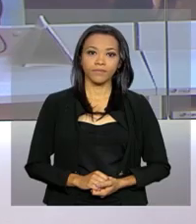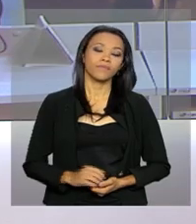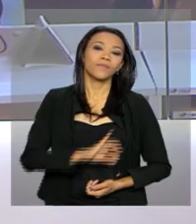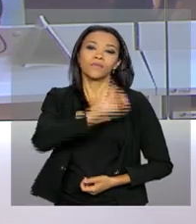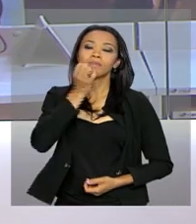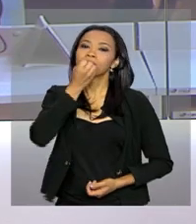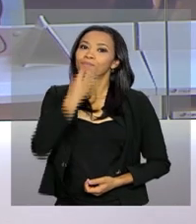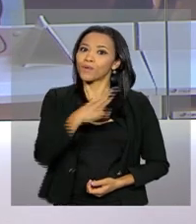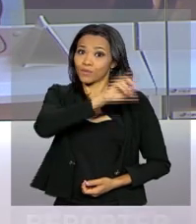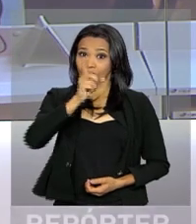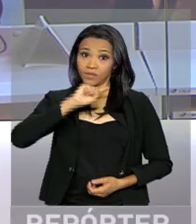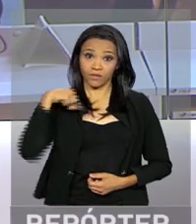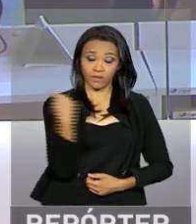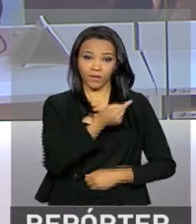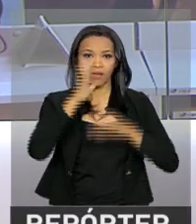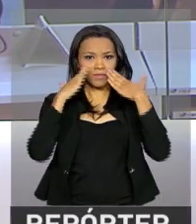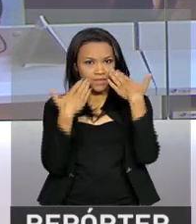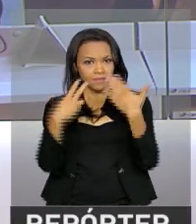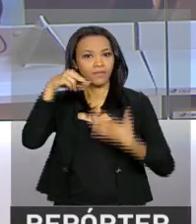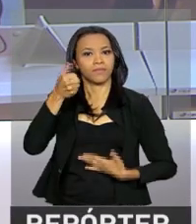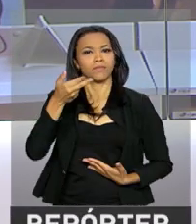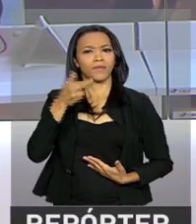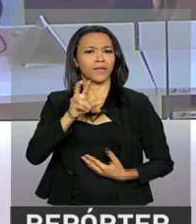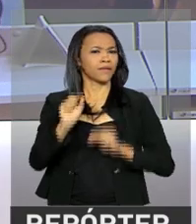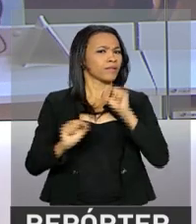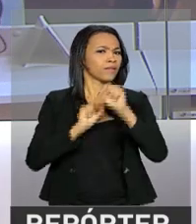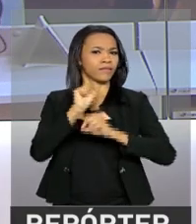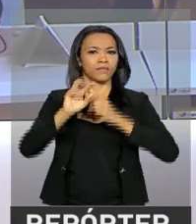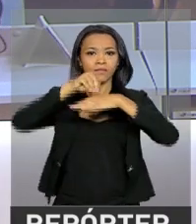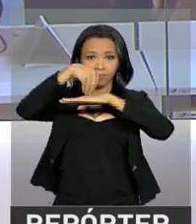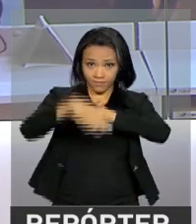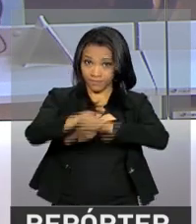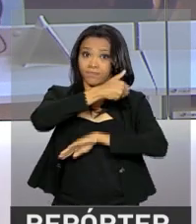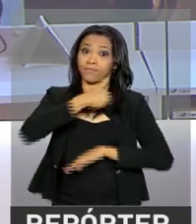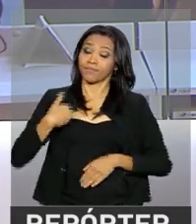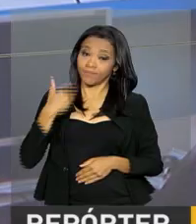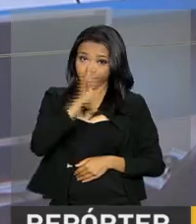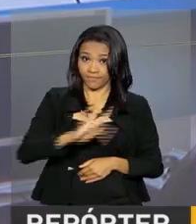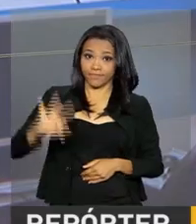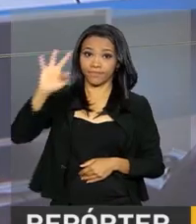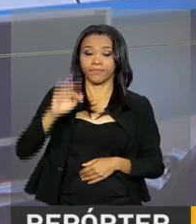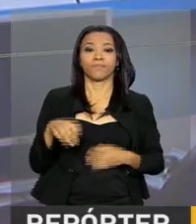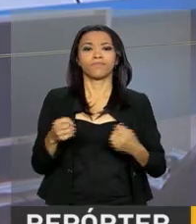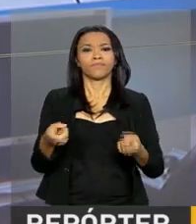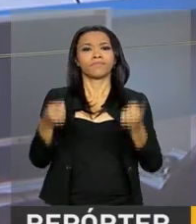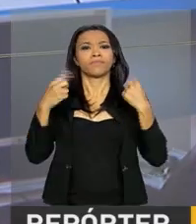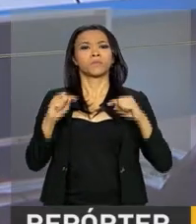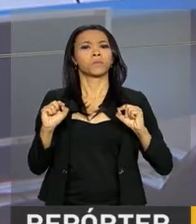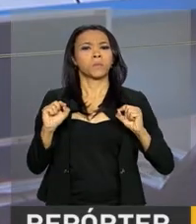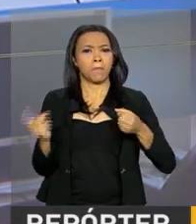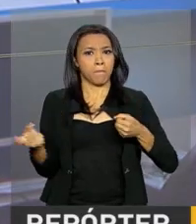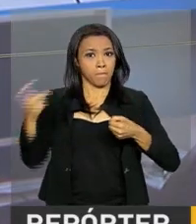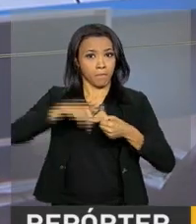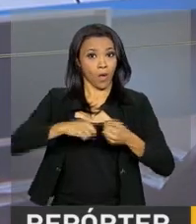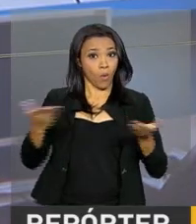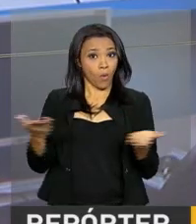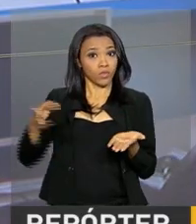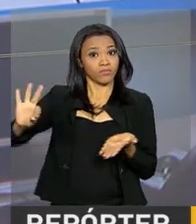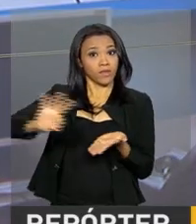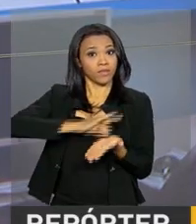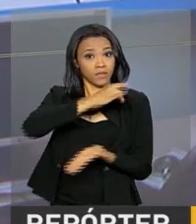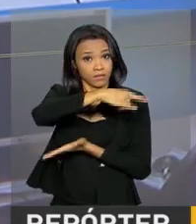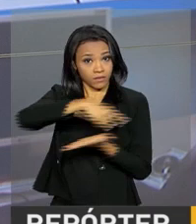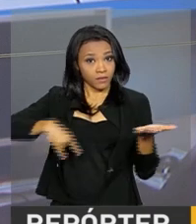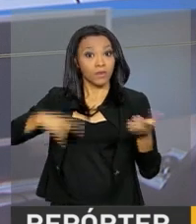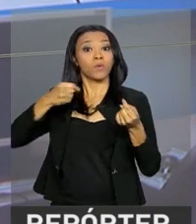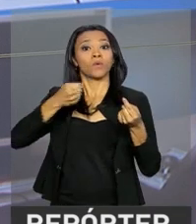Olá, bom dia. Estamos no ar com o repórter NBR e as notícias do governo federal. Uma parceria vai ser assinada hoje entre o